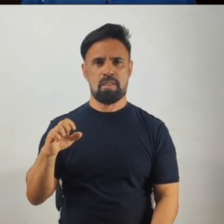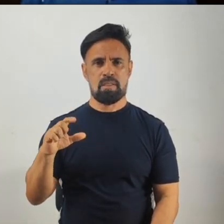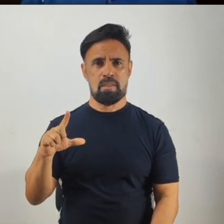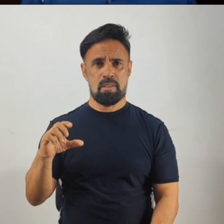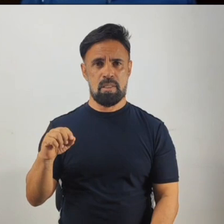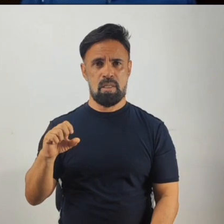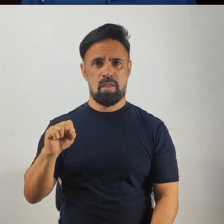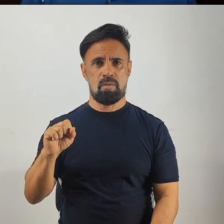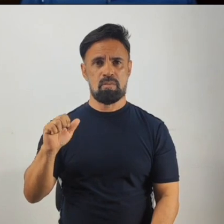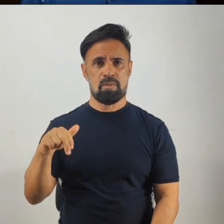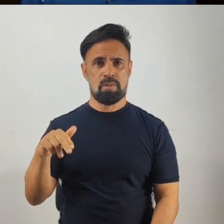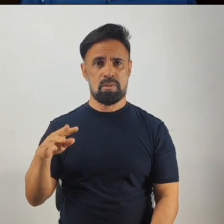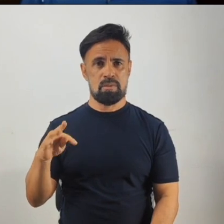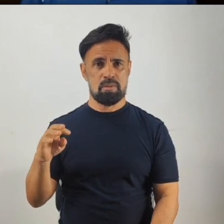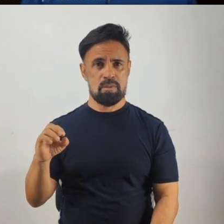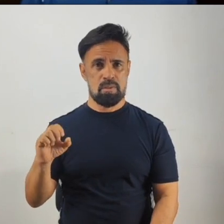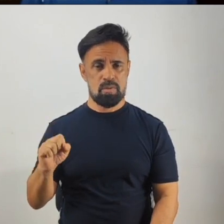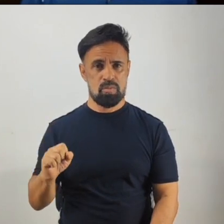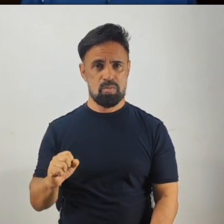Silva.